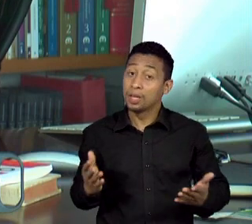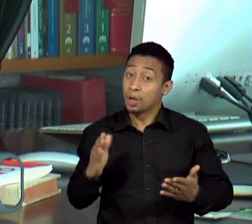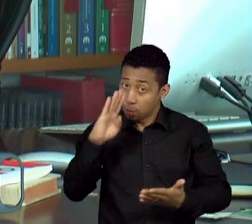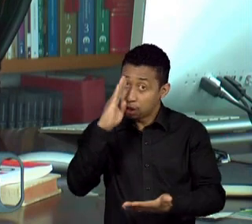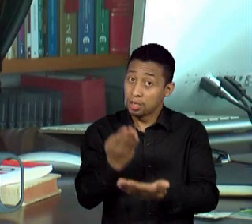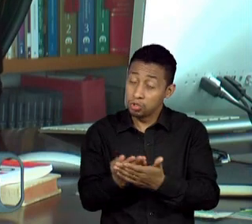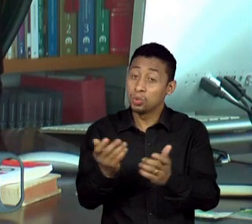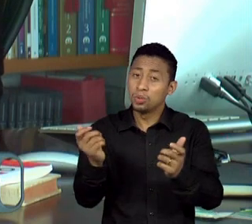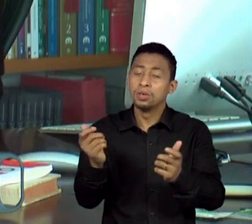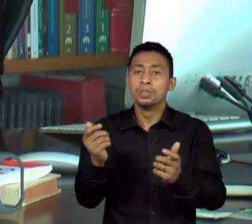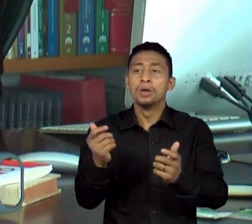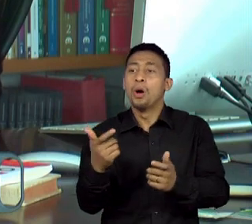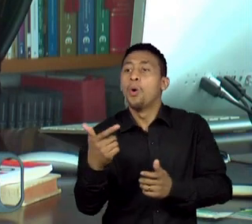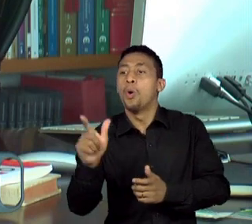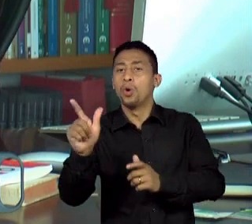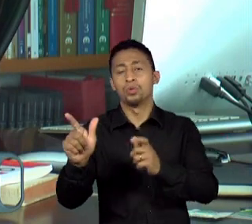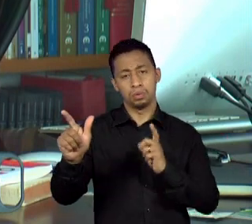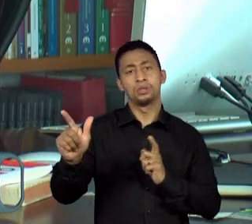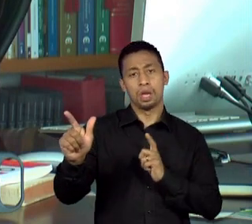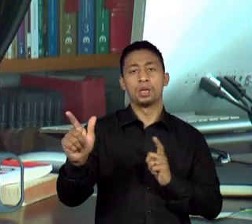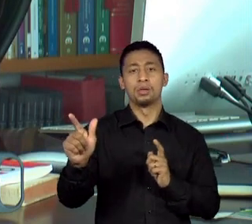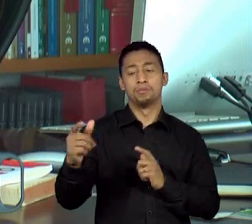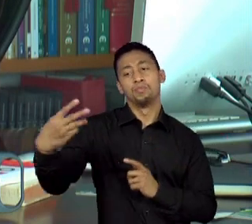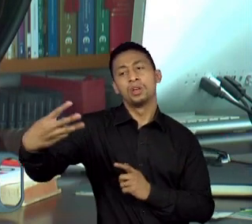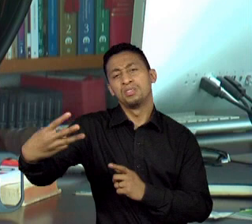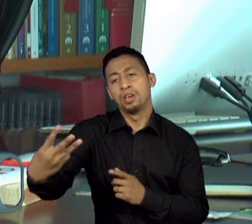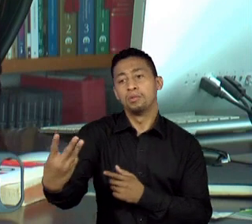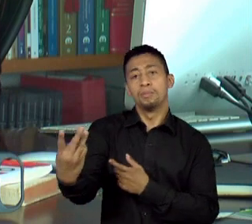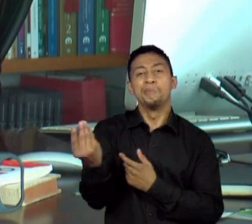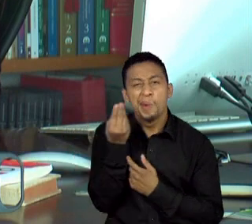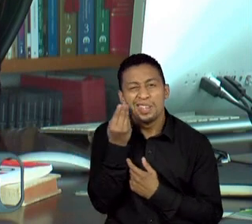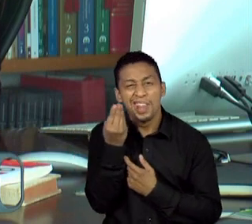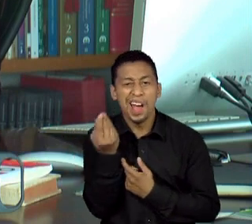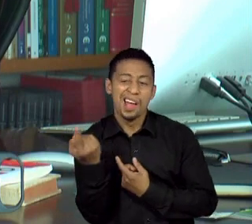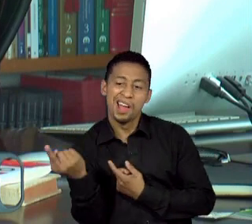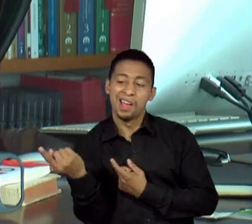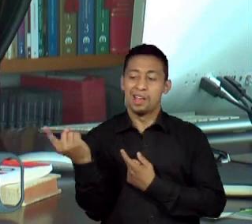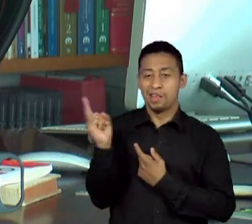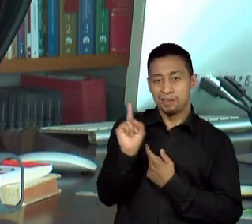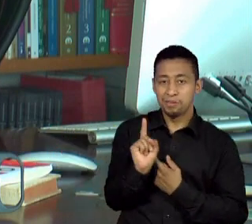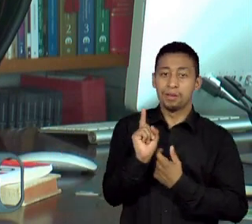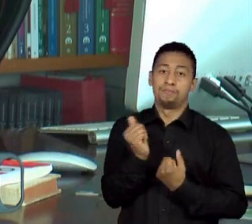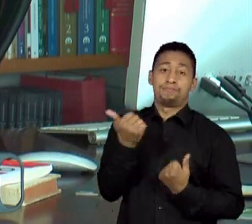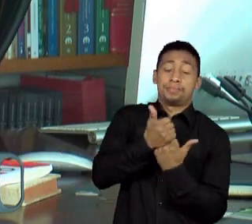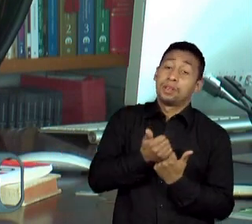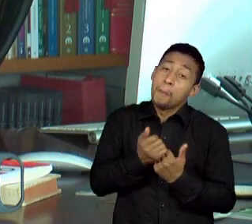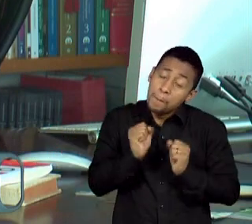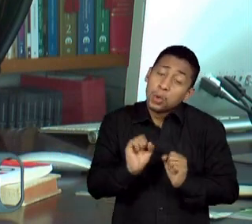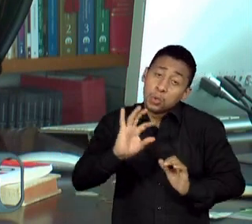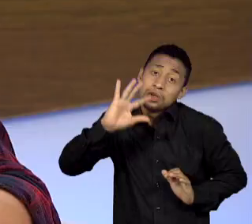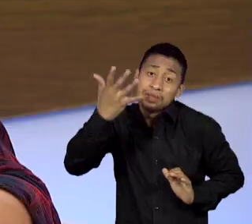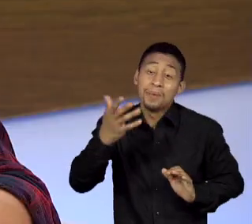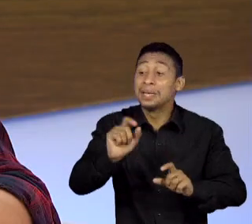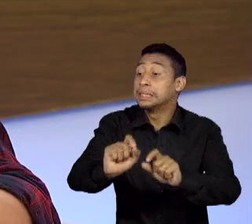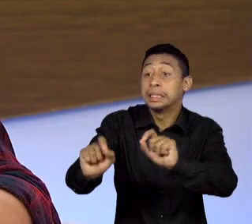via, mas ela não vai ser um botão escrito terceira via, vai ser um botão com o nome de alguém. Então, talvez